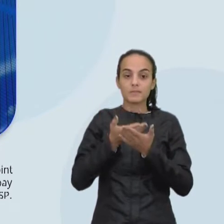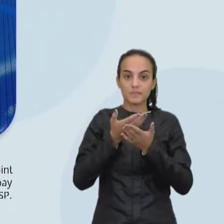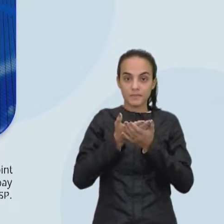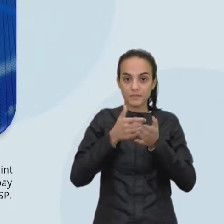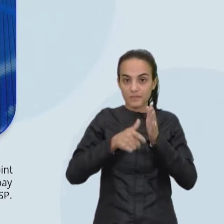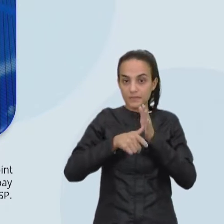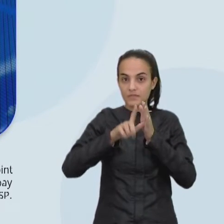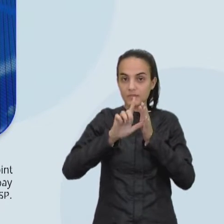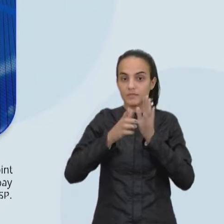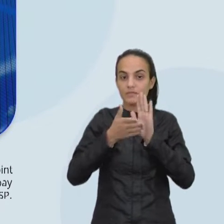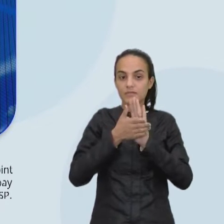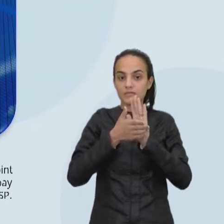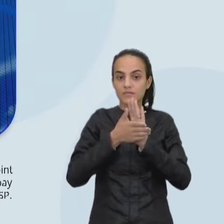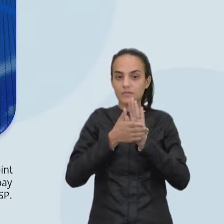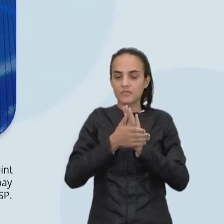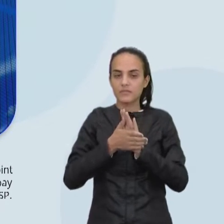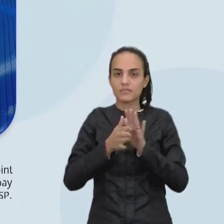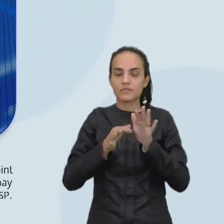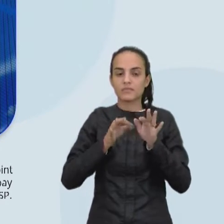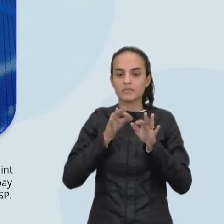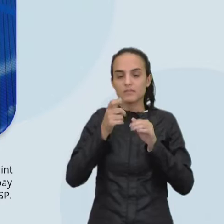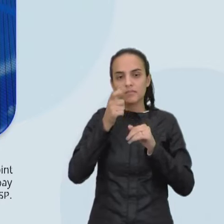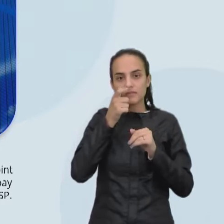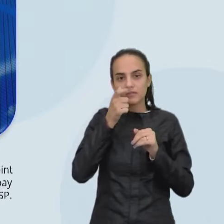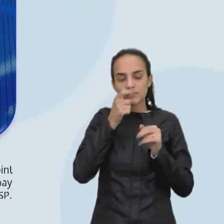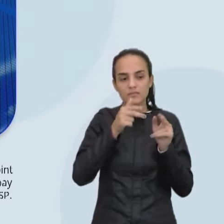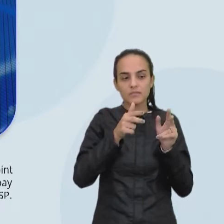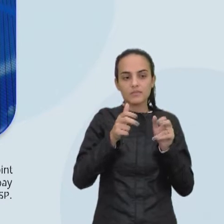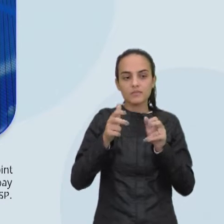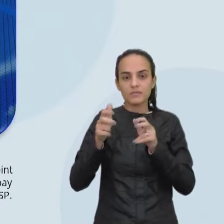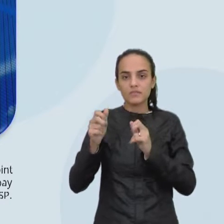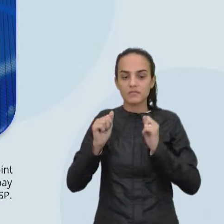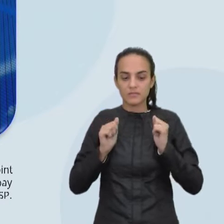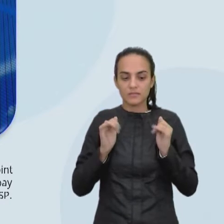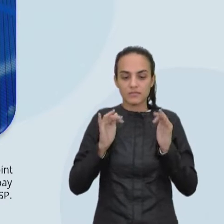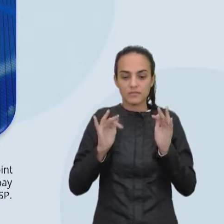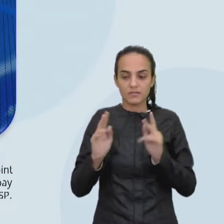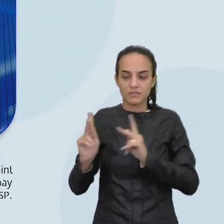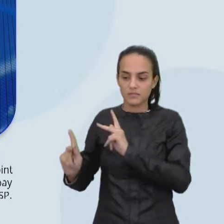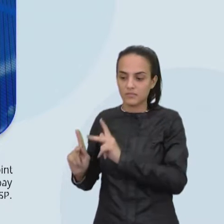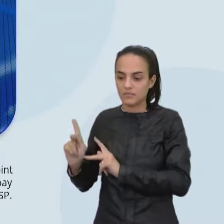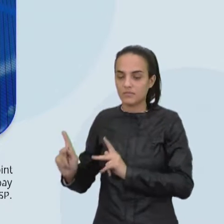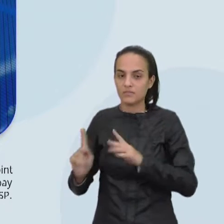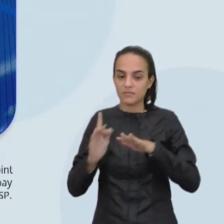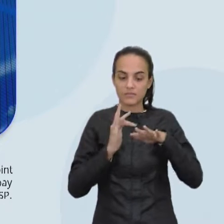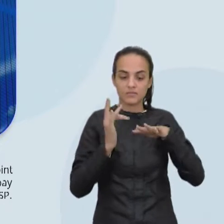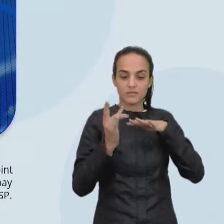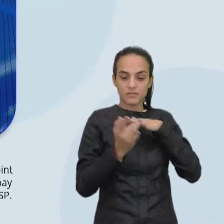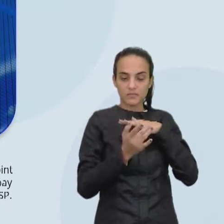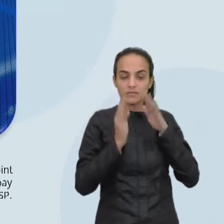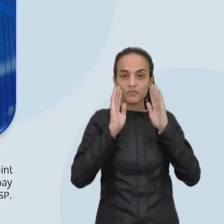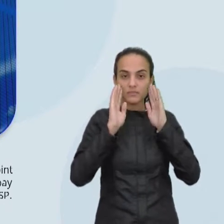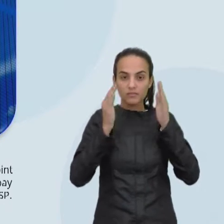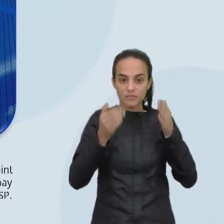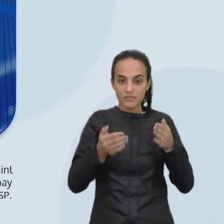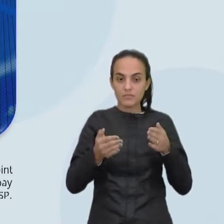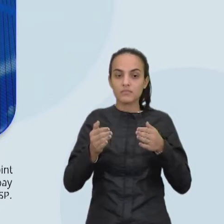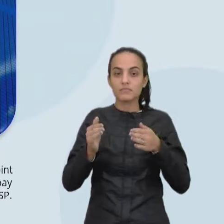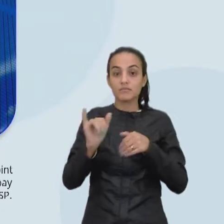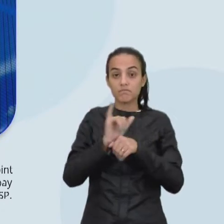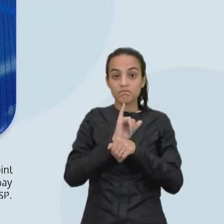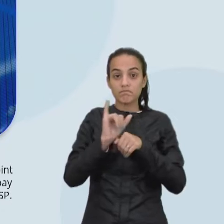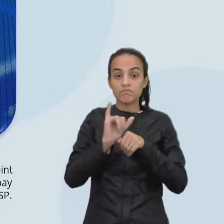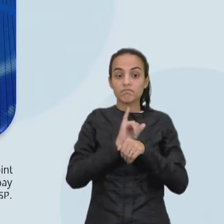só, propomos uma observação das ações publicitárias nas redes sociais, com foco nas estratégias